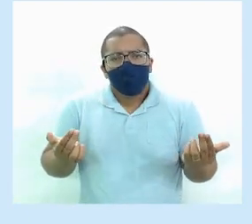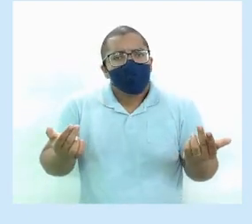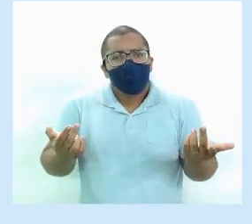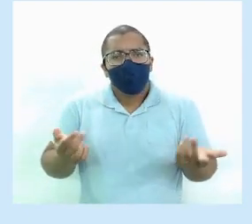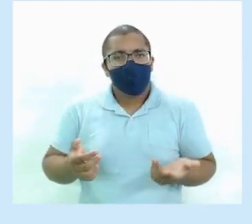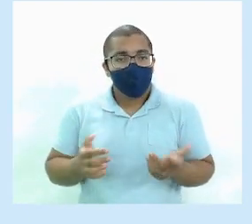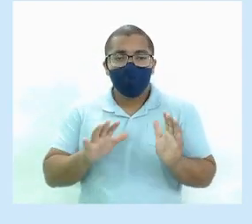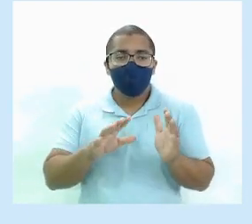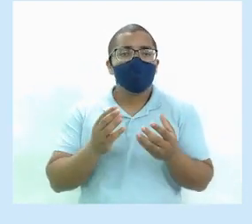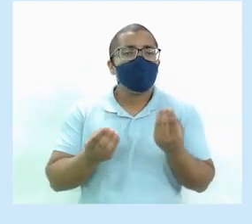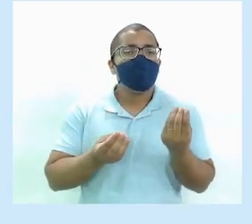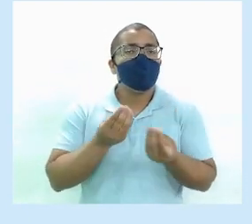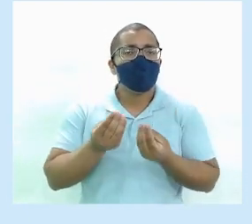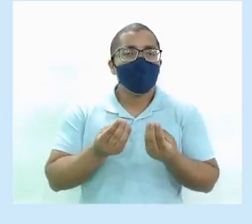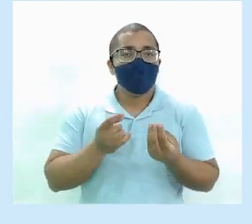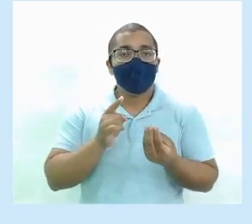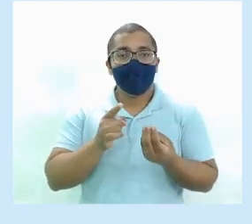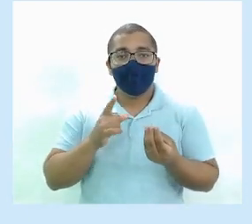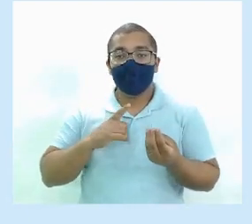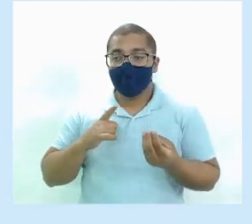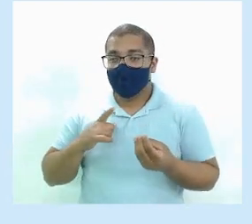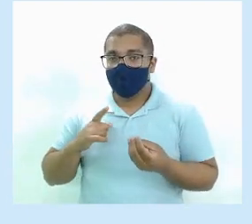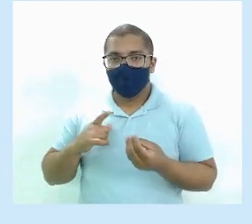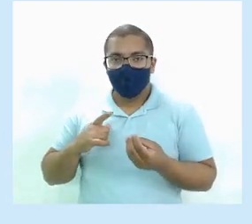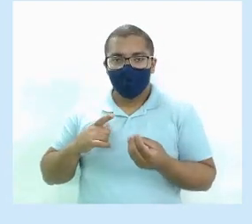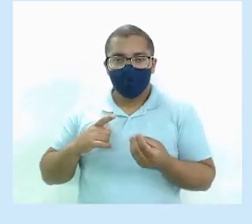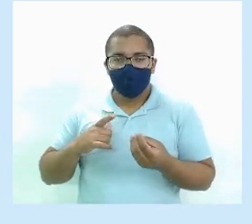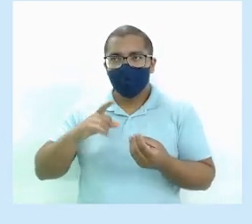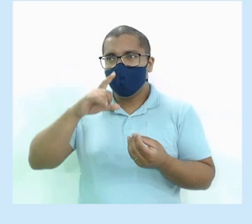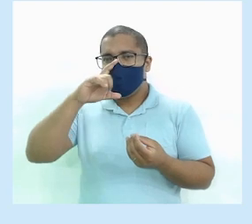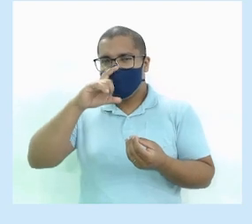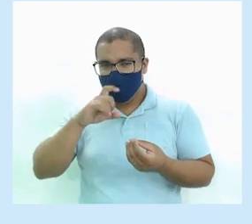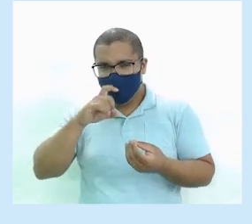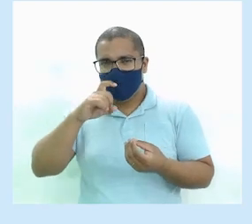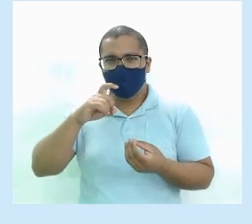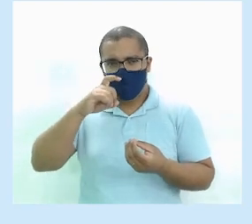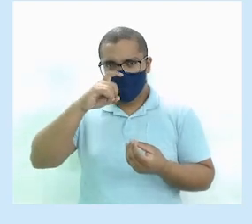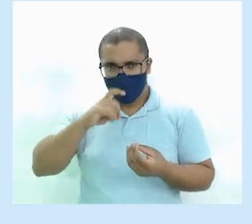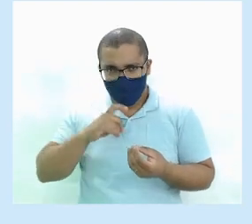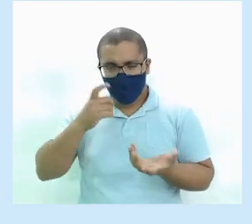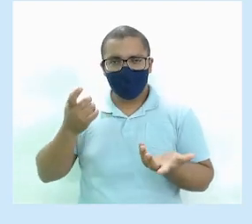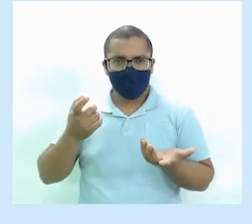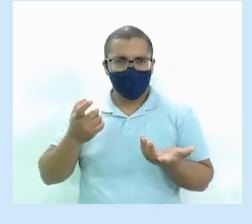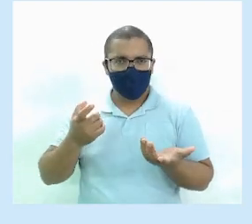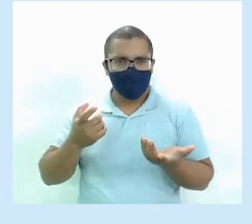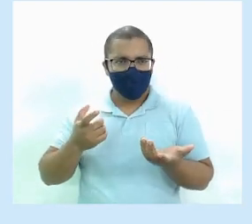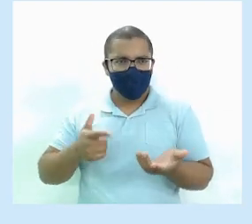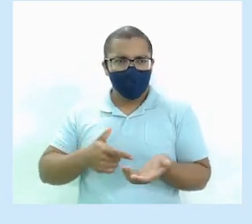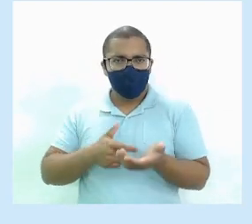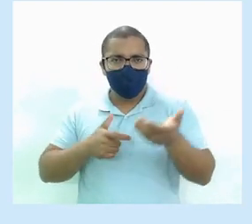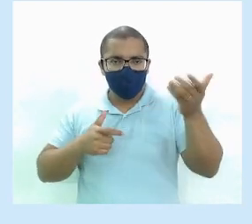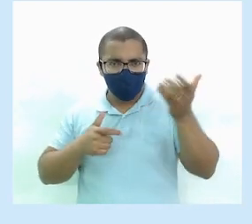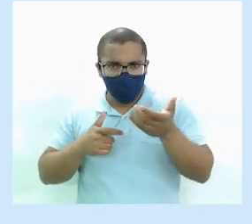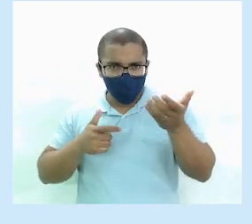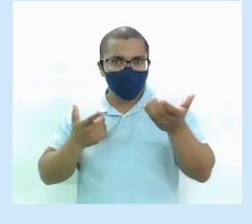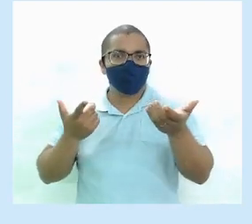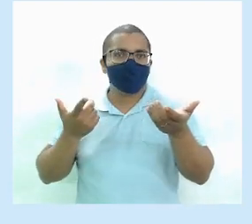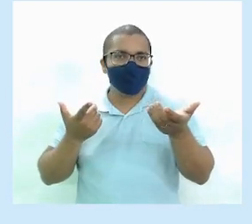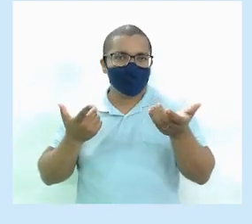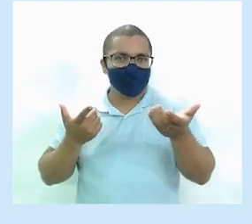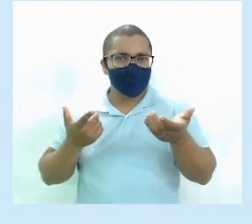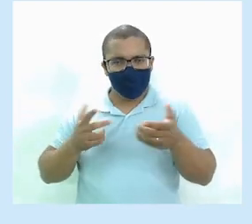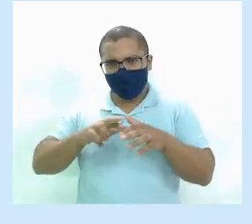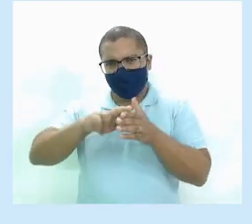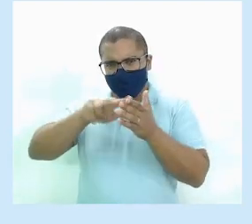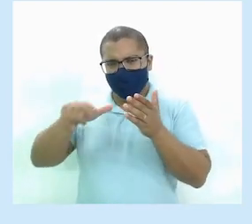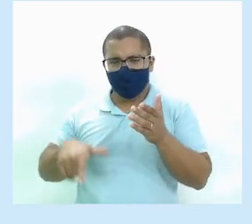vai ser do poderio de arma de fogo, né? Quando os europeus chegam e que vão simplesmente